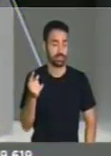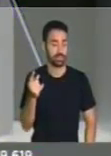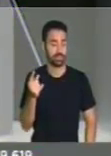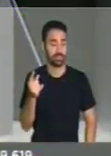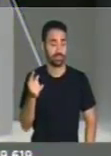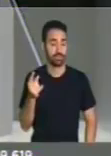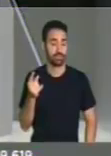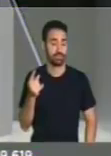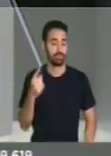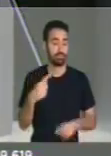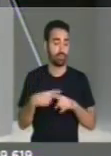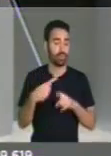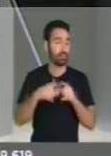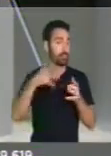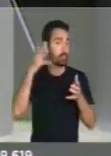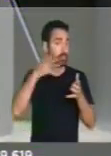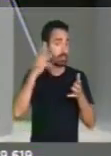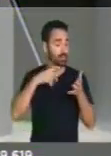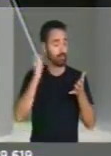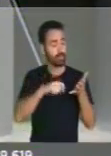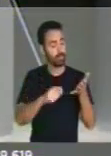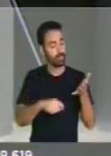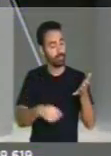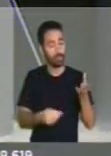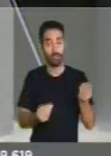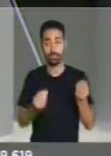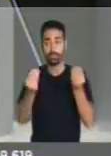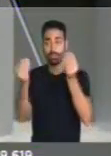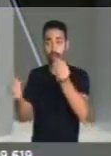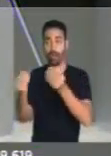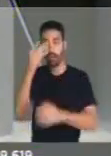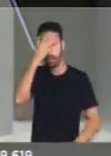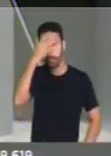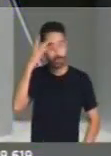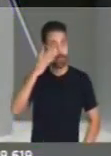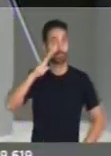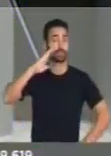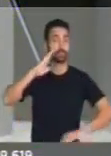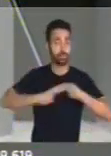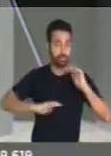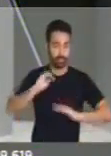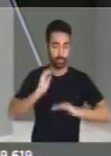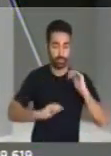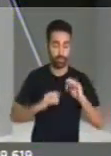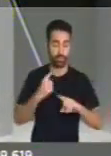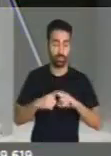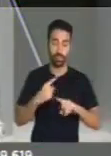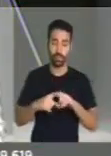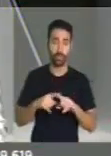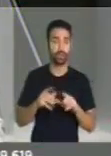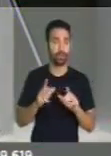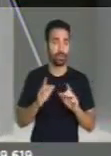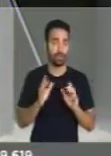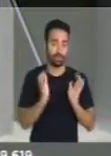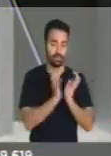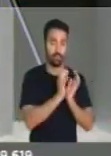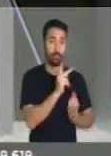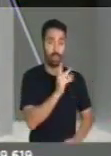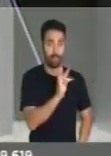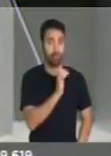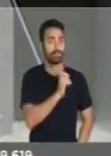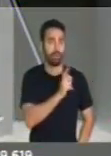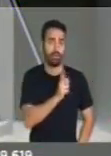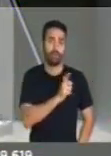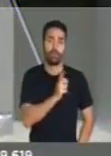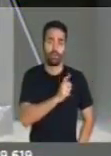mandar, inclusive, para os profissionais e renovar os compromissos que o Partido dos Trabalhadores tem com